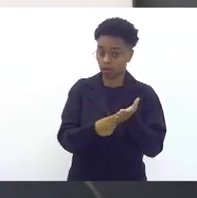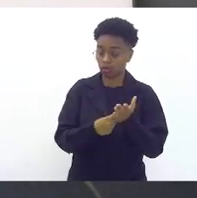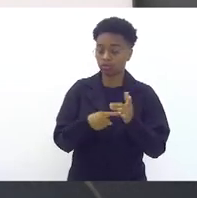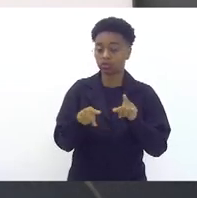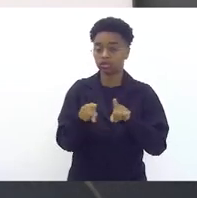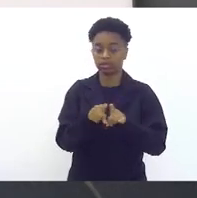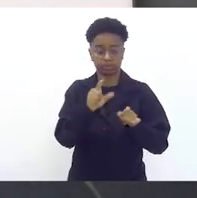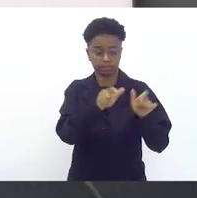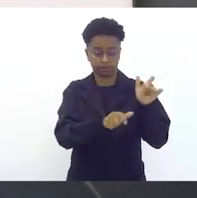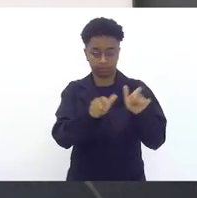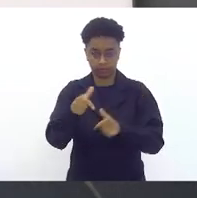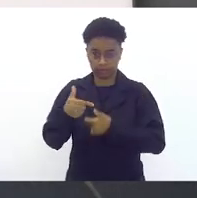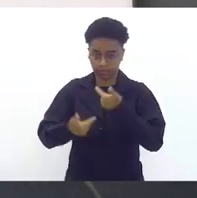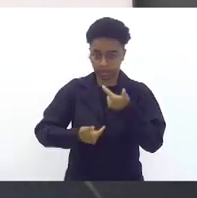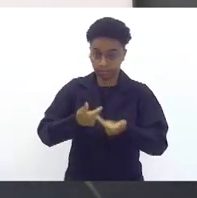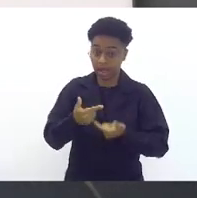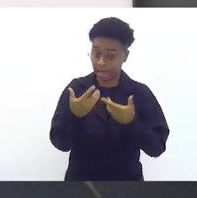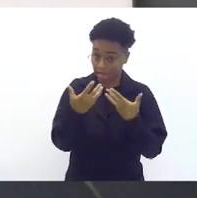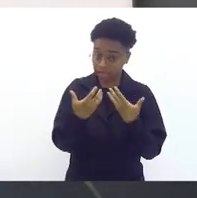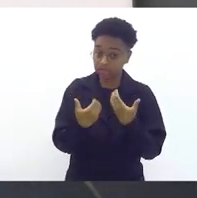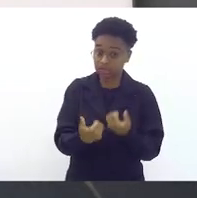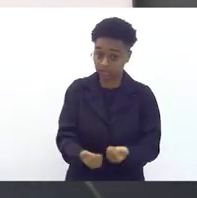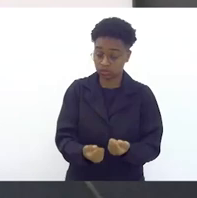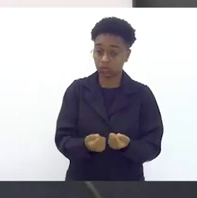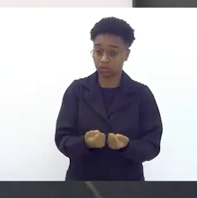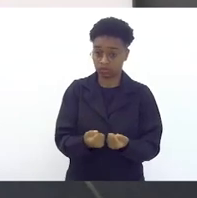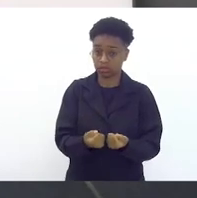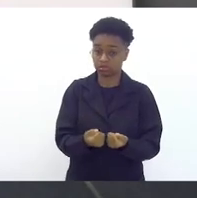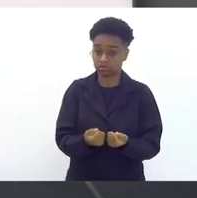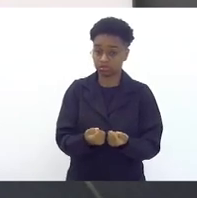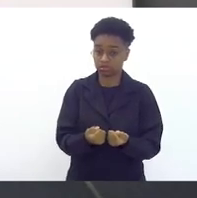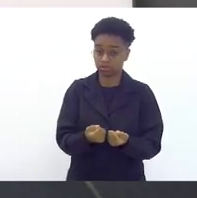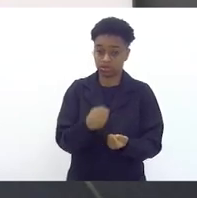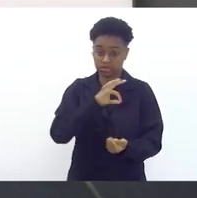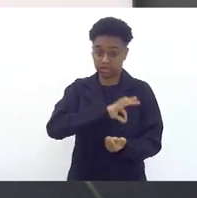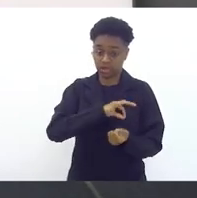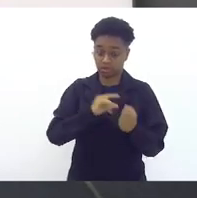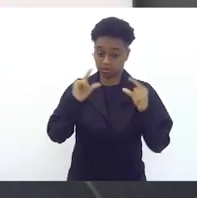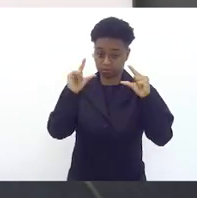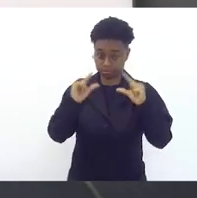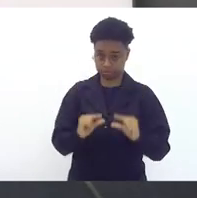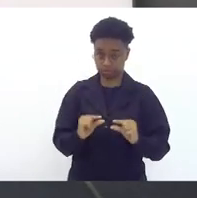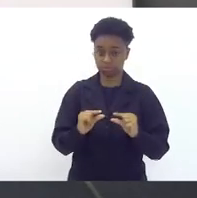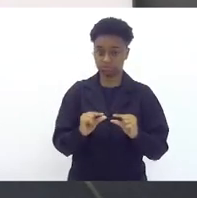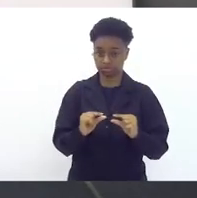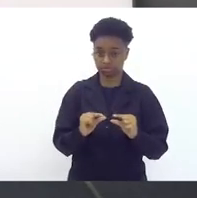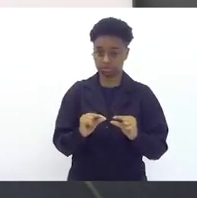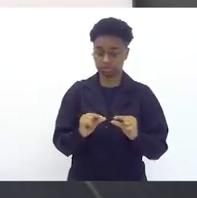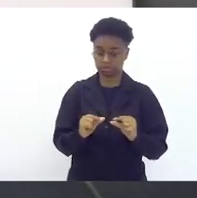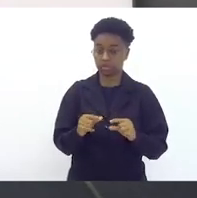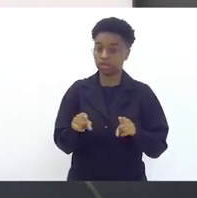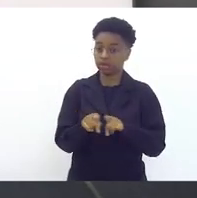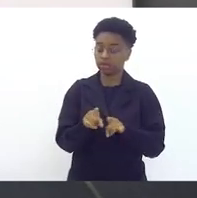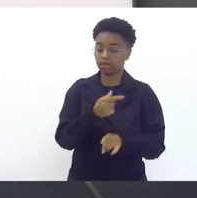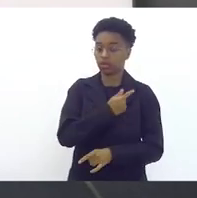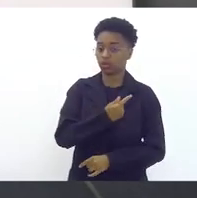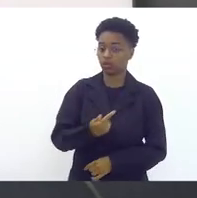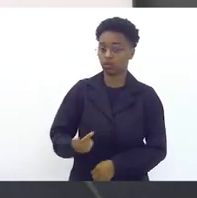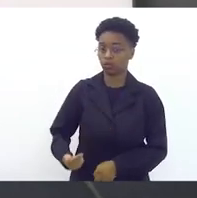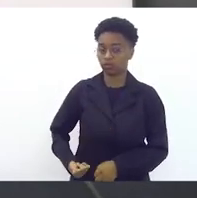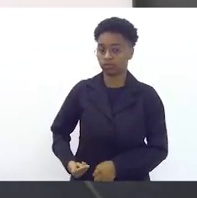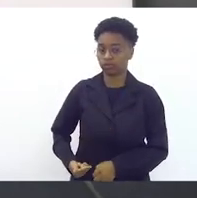os trabalhadores aceitassem uma redução significativa da remuneração, o governador também